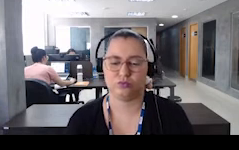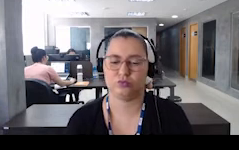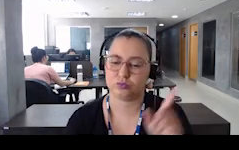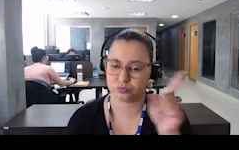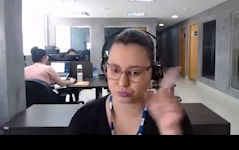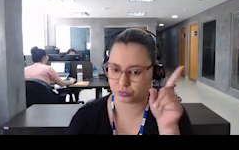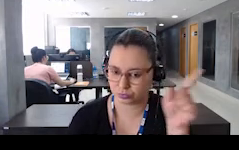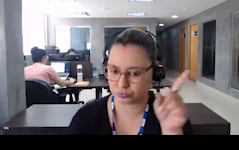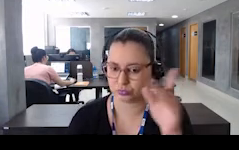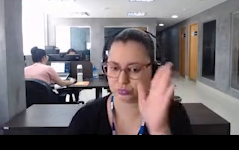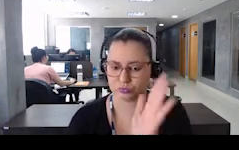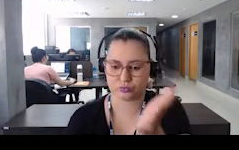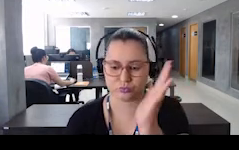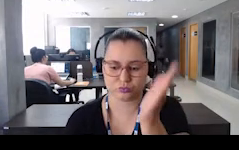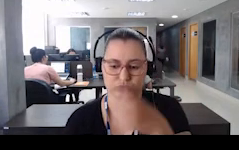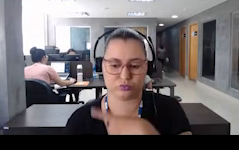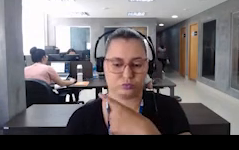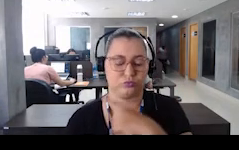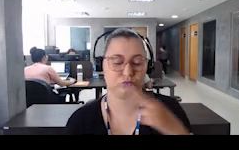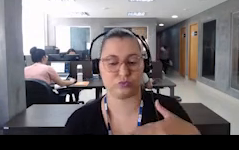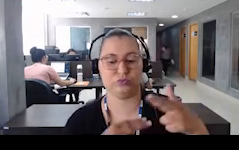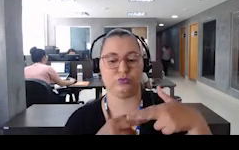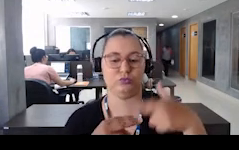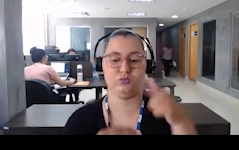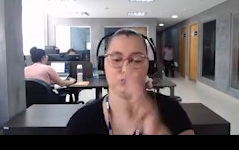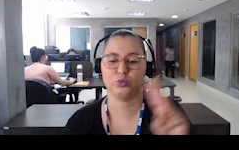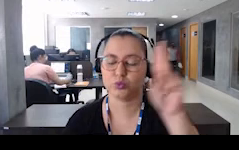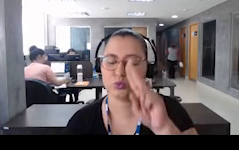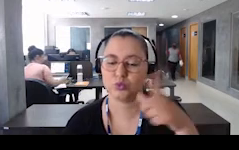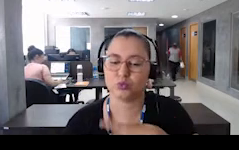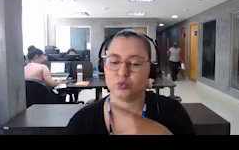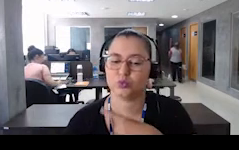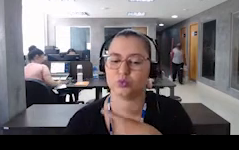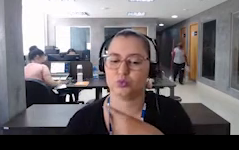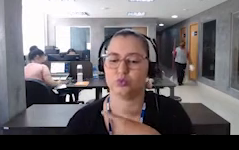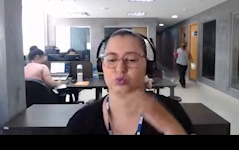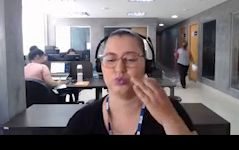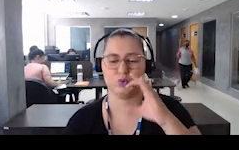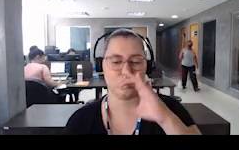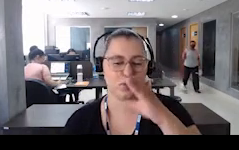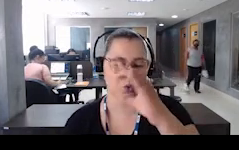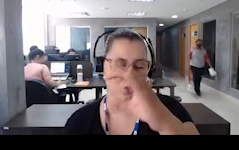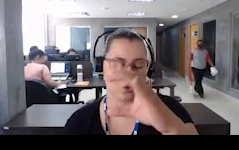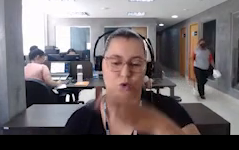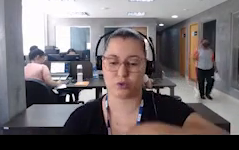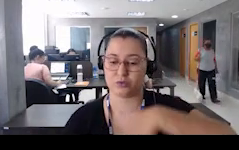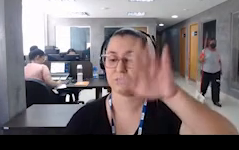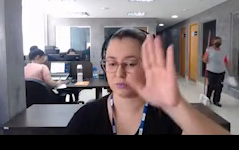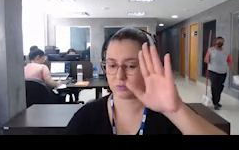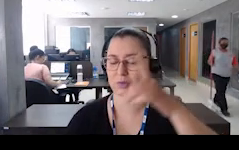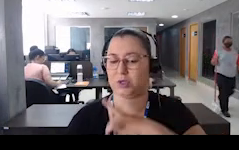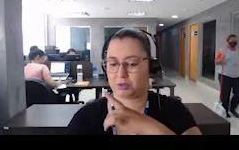esse dispositivo, né? Ele geralmente é utilizado para poder acionar quando a gente tem correntes mais do